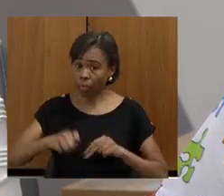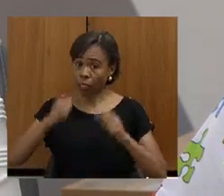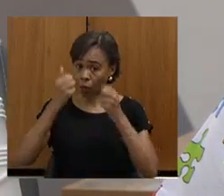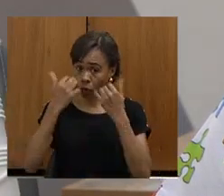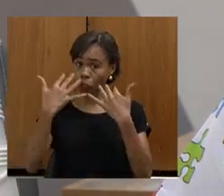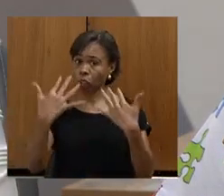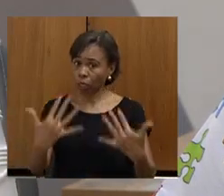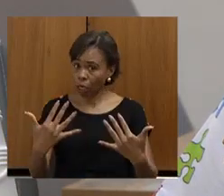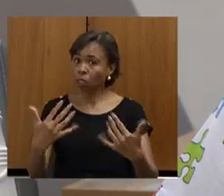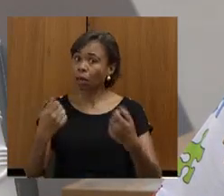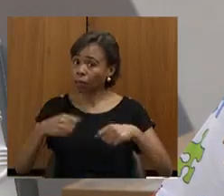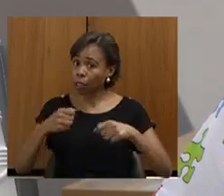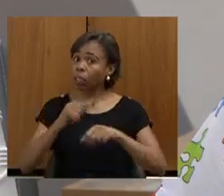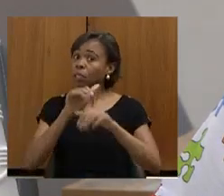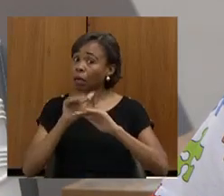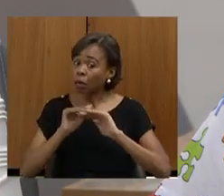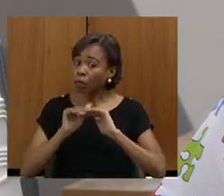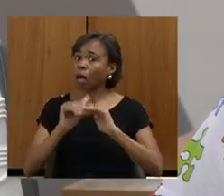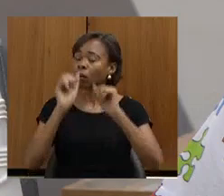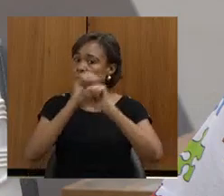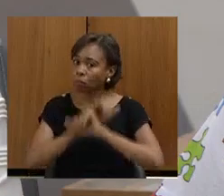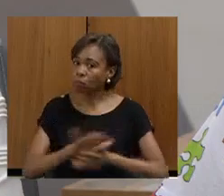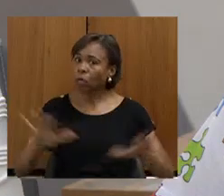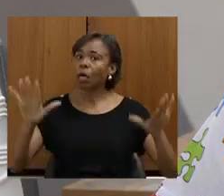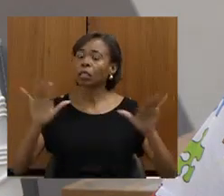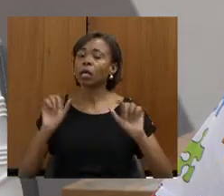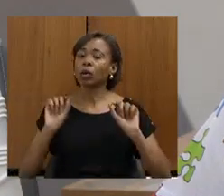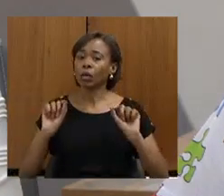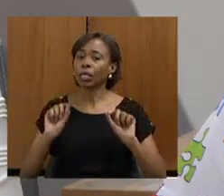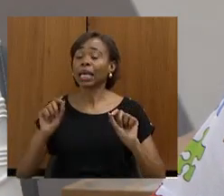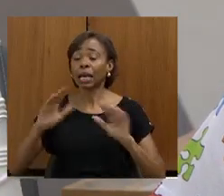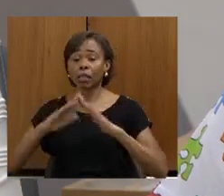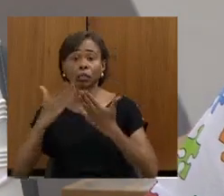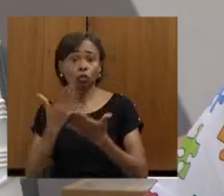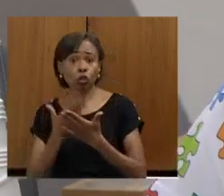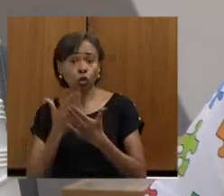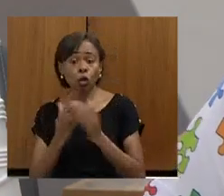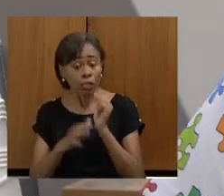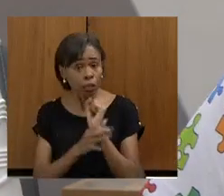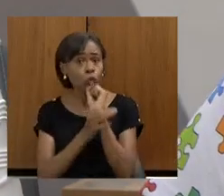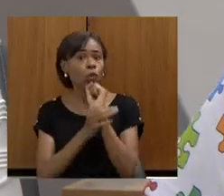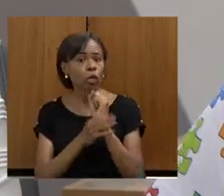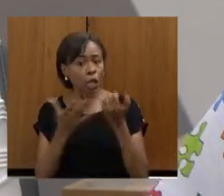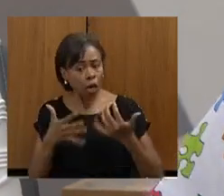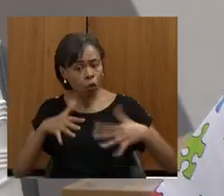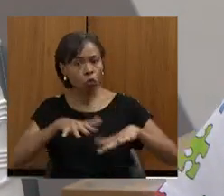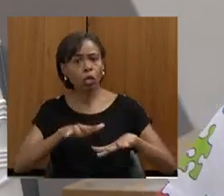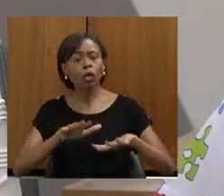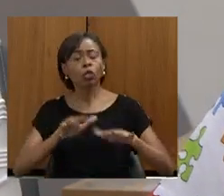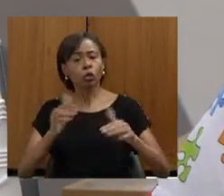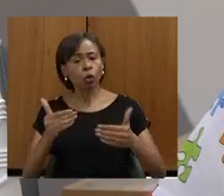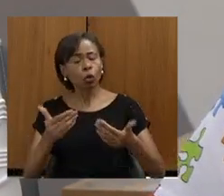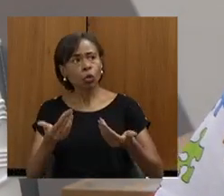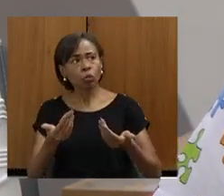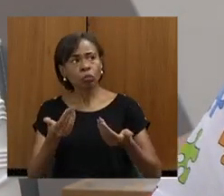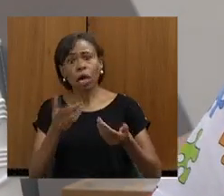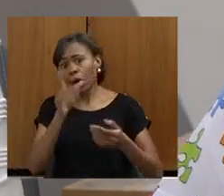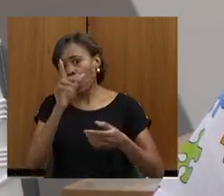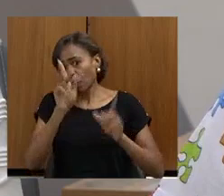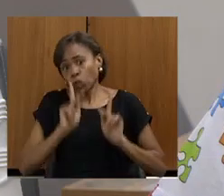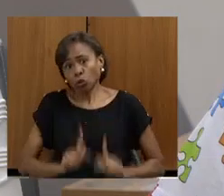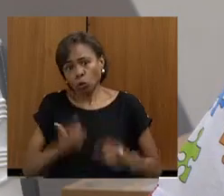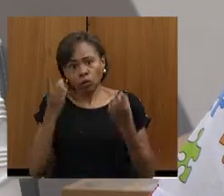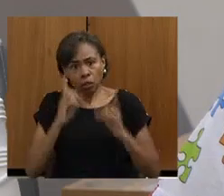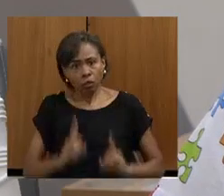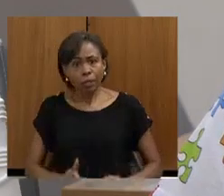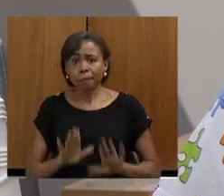alerta para que as escolas assegurem a inclusão dos alunos com deficiência, mas também chamar atenção para esse fenômeno, que é o crescimento